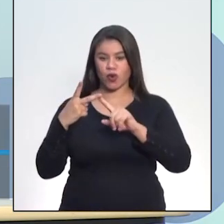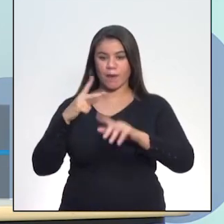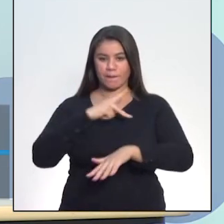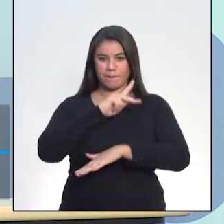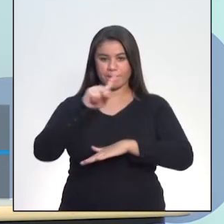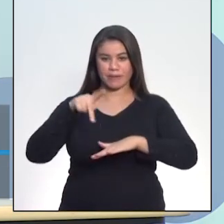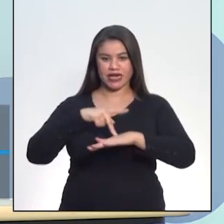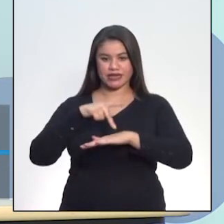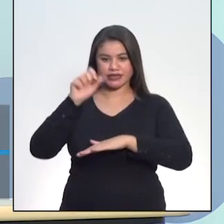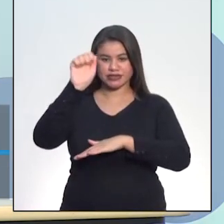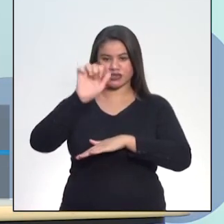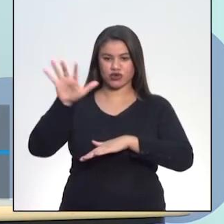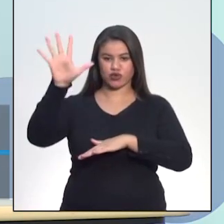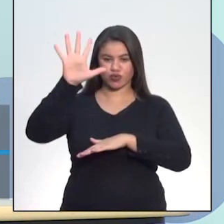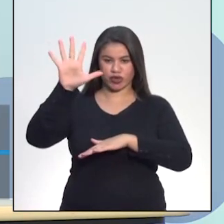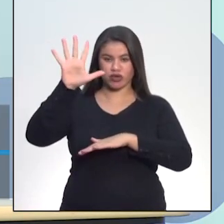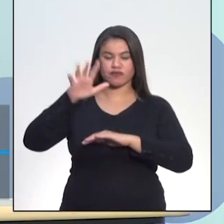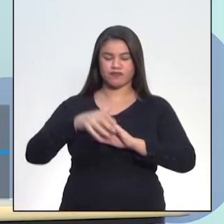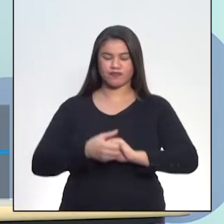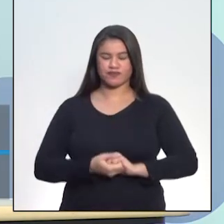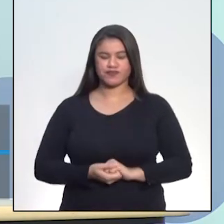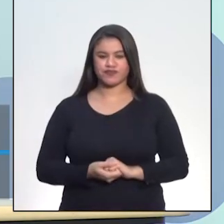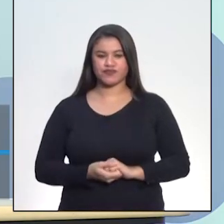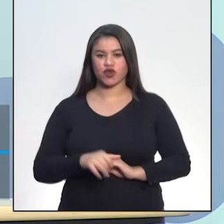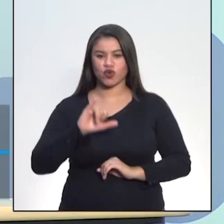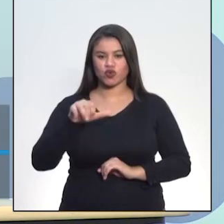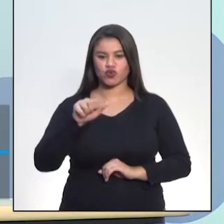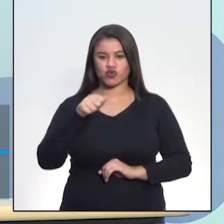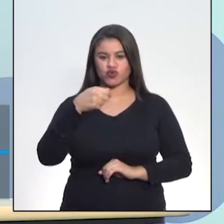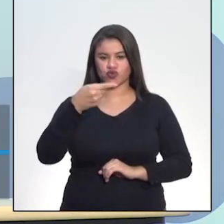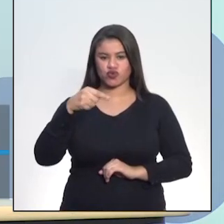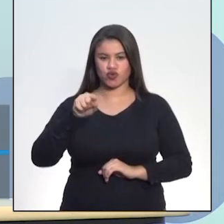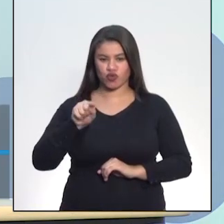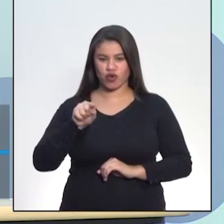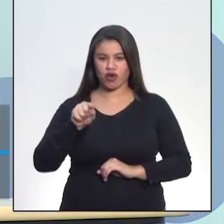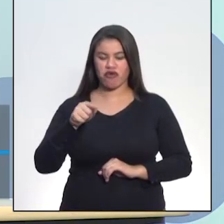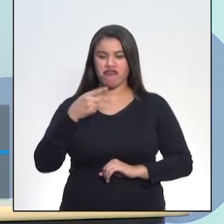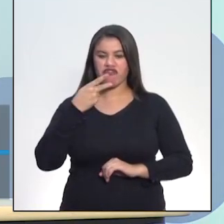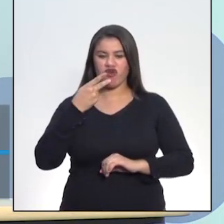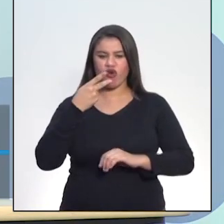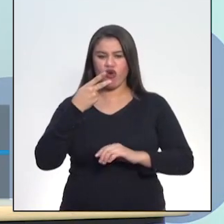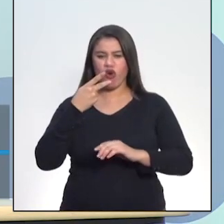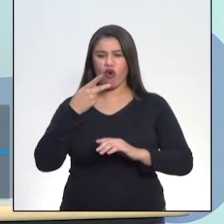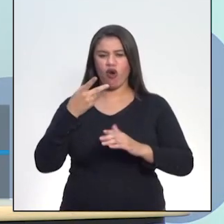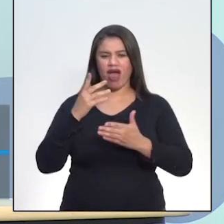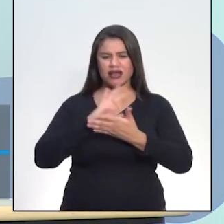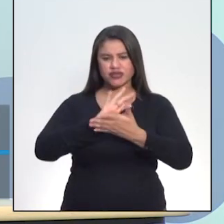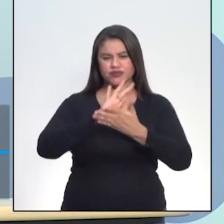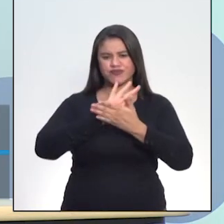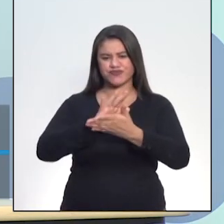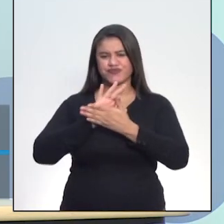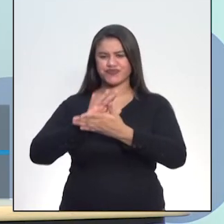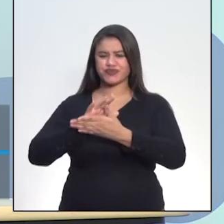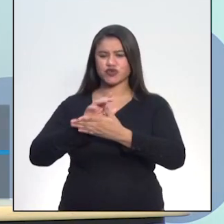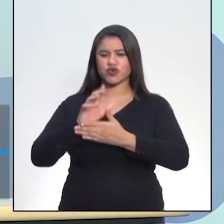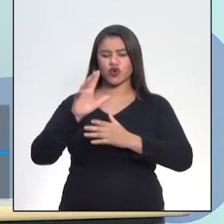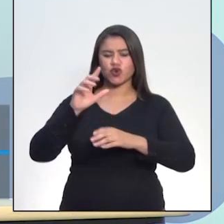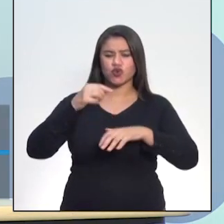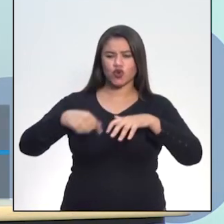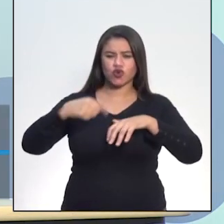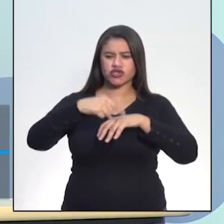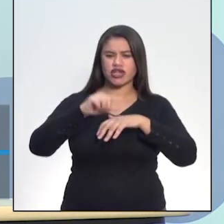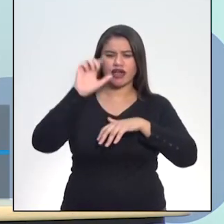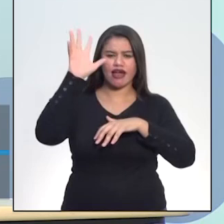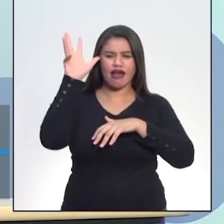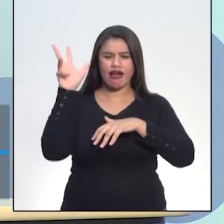europeus. O João Vitor diz que representa a exploração do continente africano pelos países europeus. O Felipe,